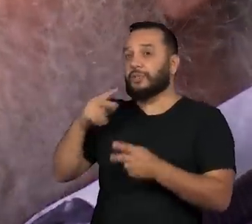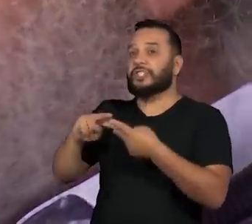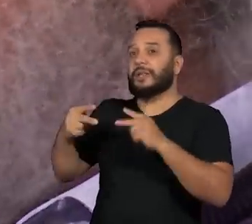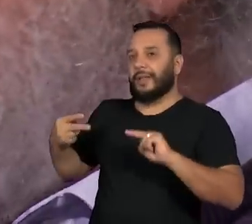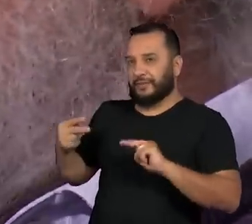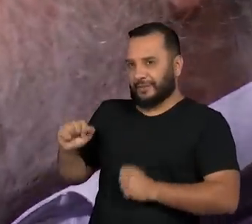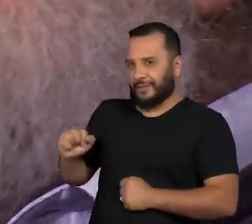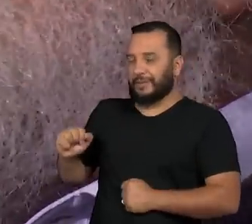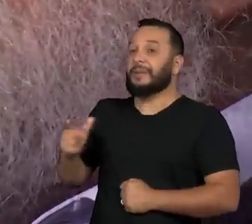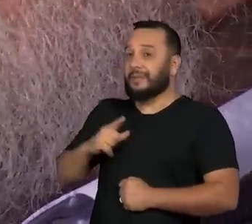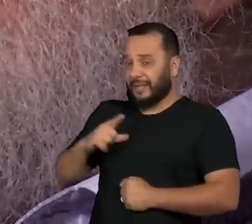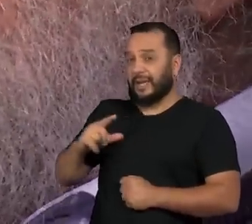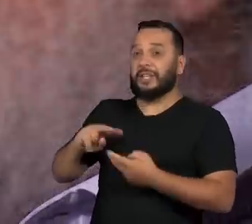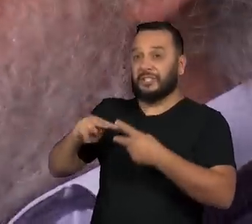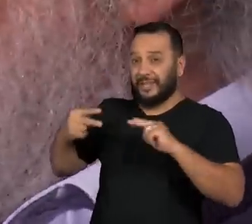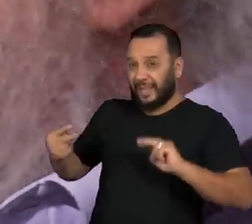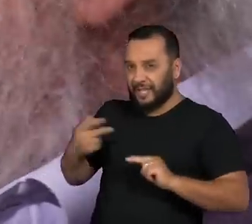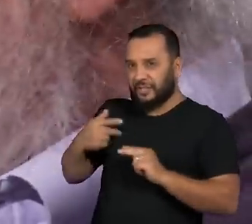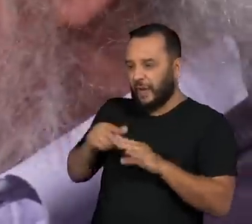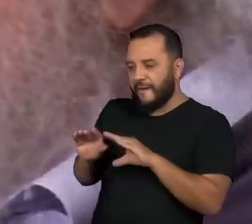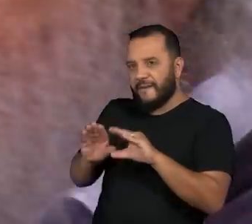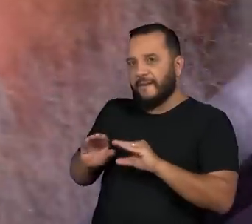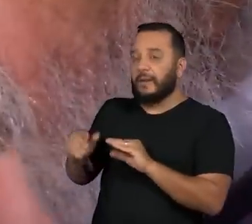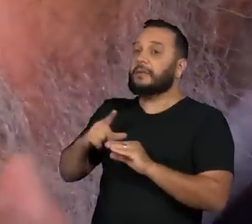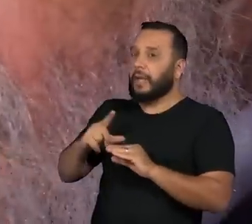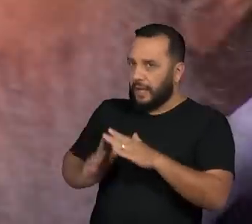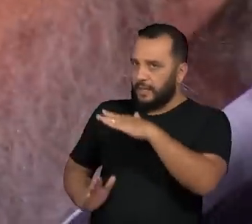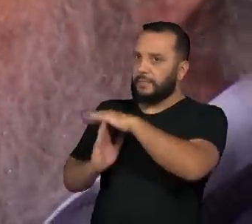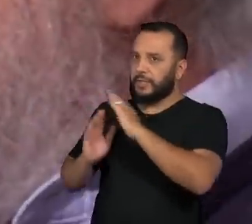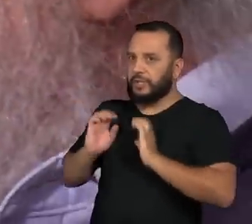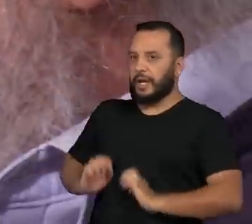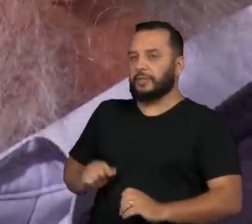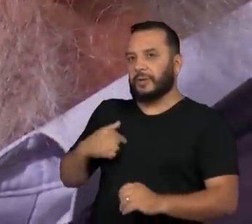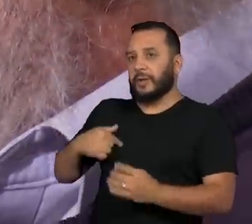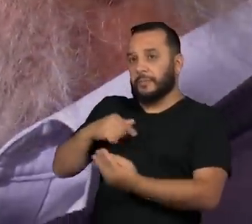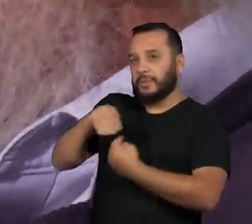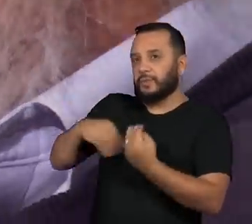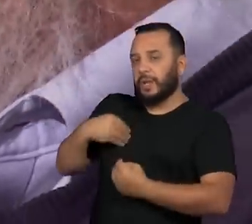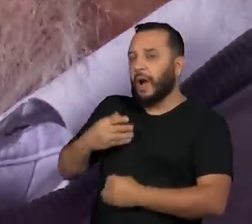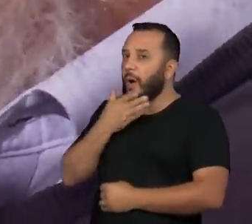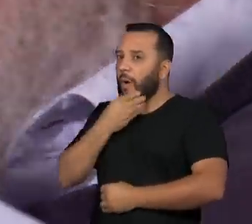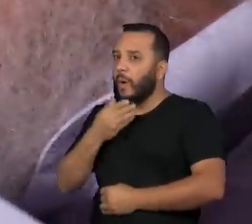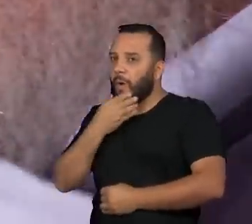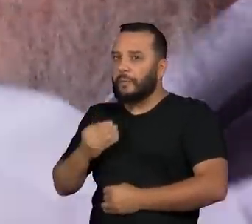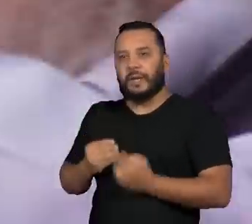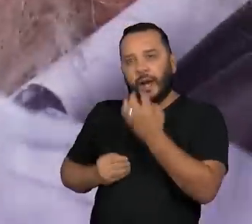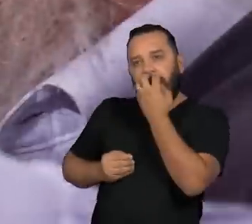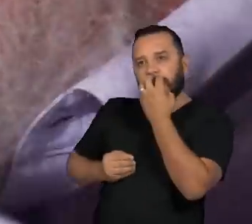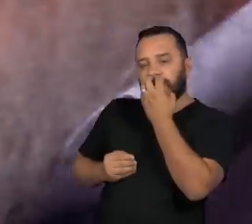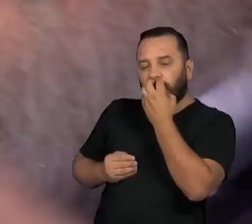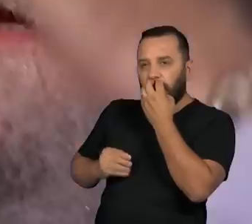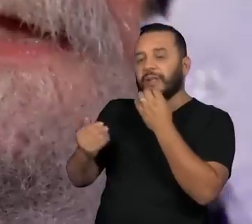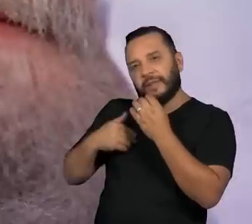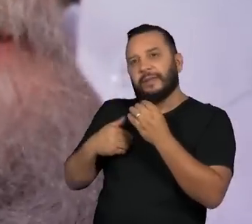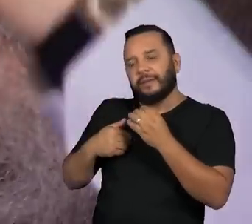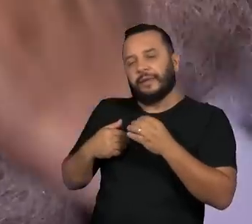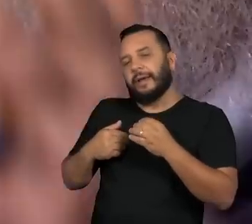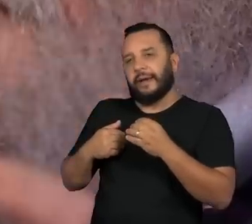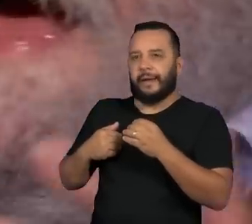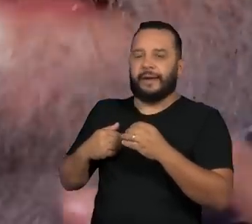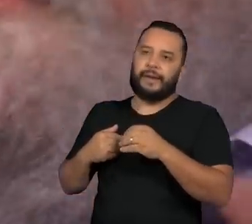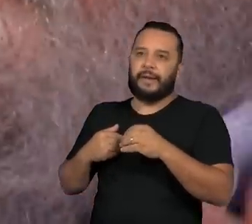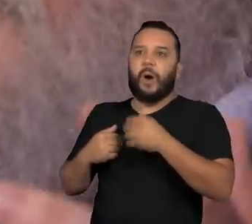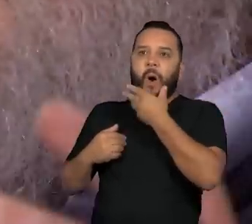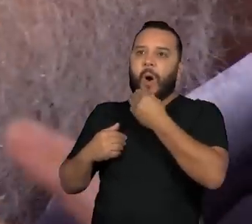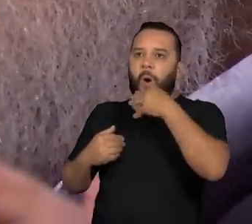existem limites éticos eu não posso criar uma mistura de um homem e um cachorro que é um cão homem ou coisa assim